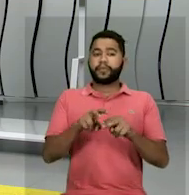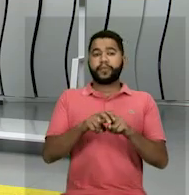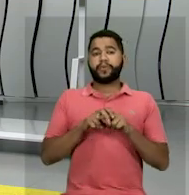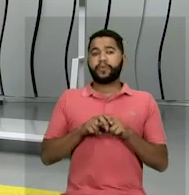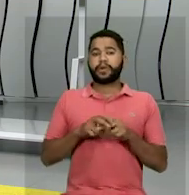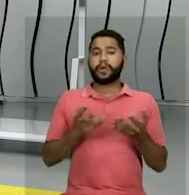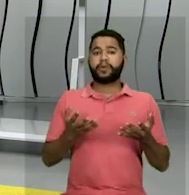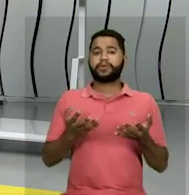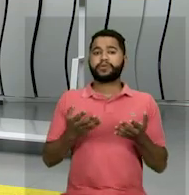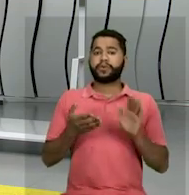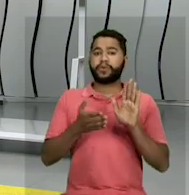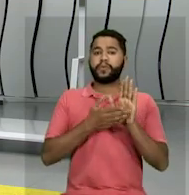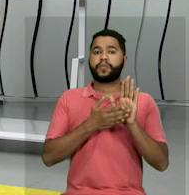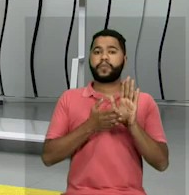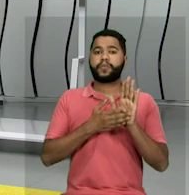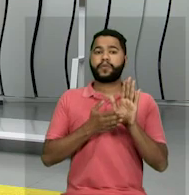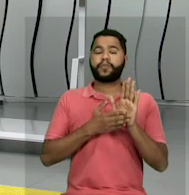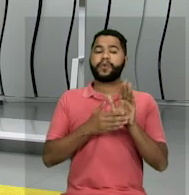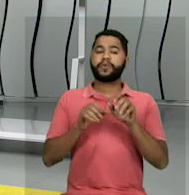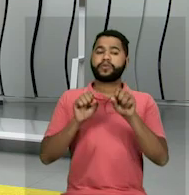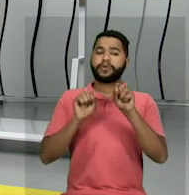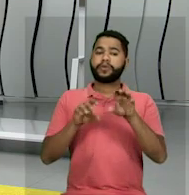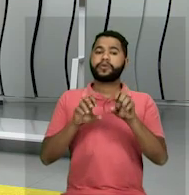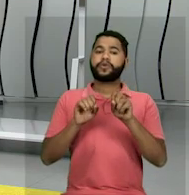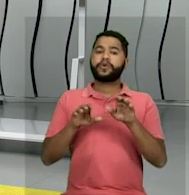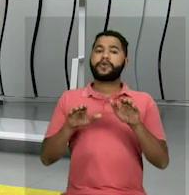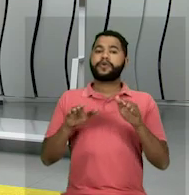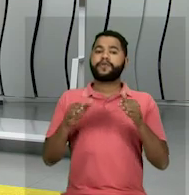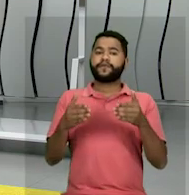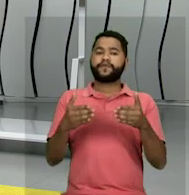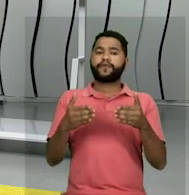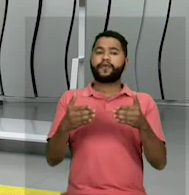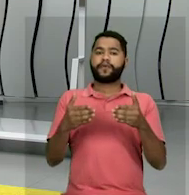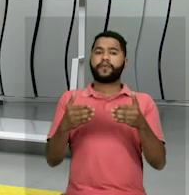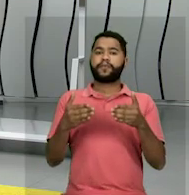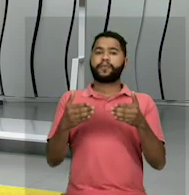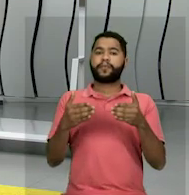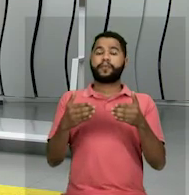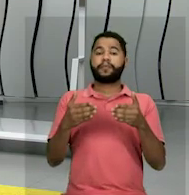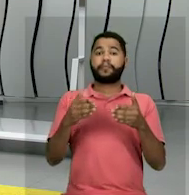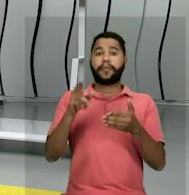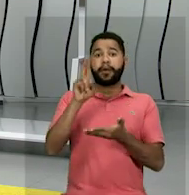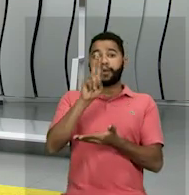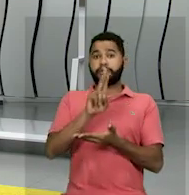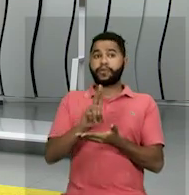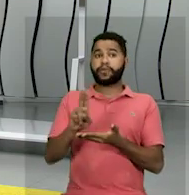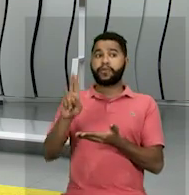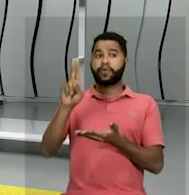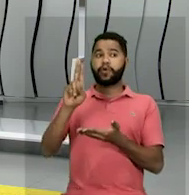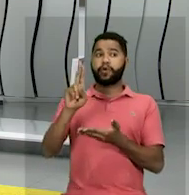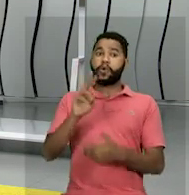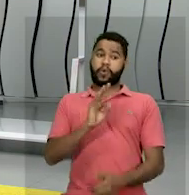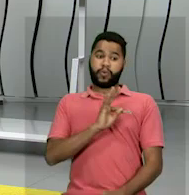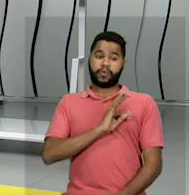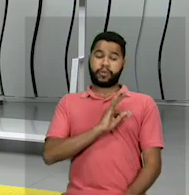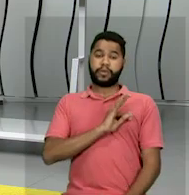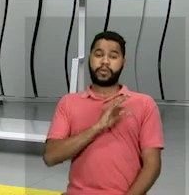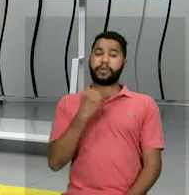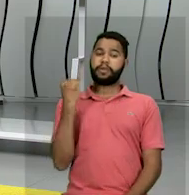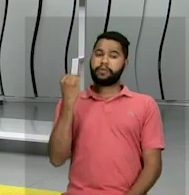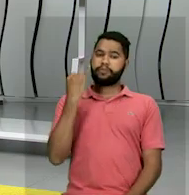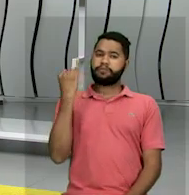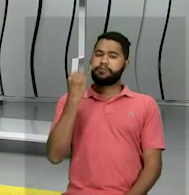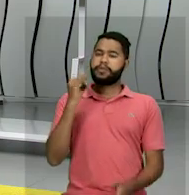uma proposta de uma educação voltada para as universidades. O técnico ele passa a ser muito importante. E a